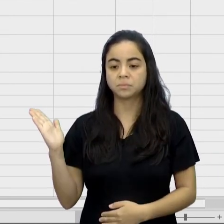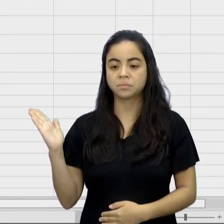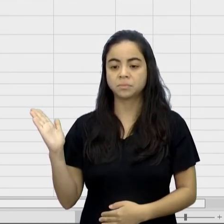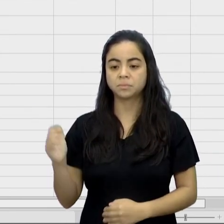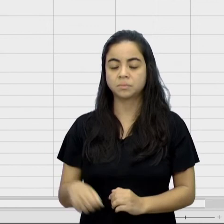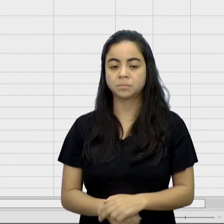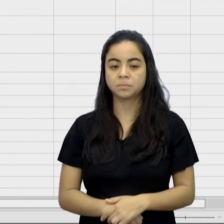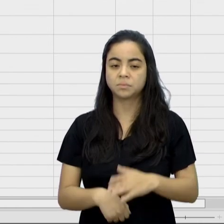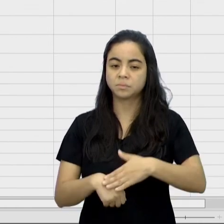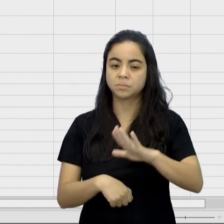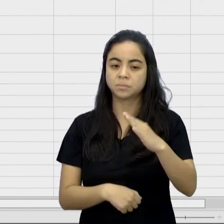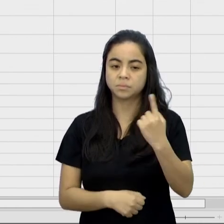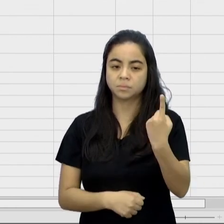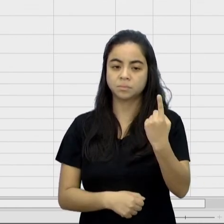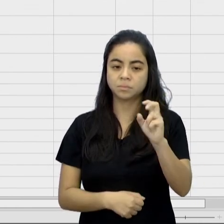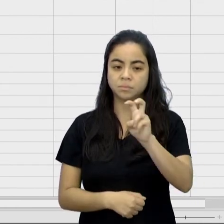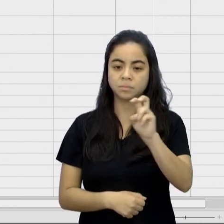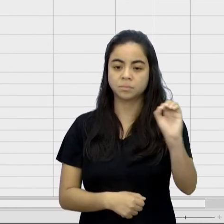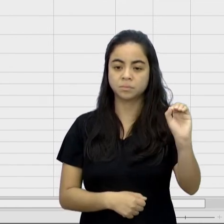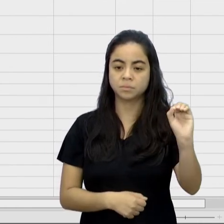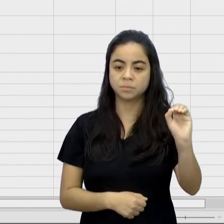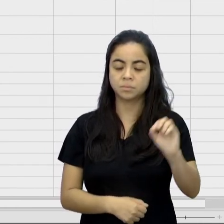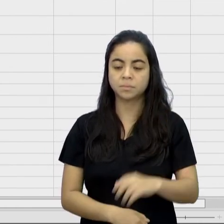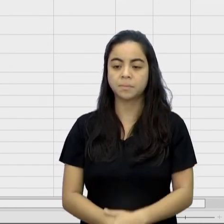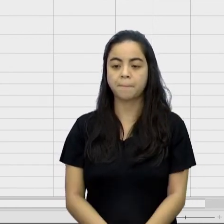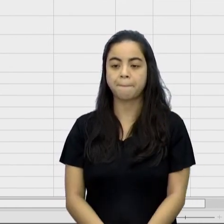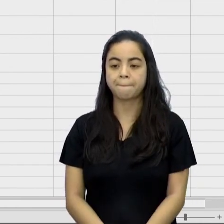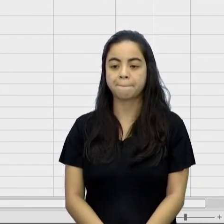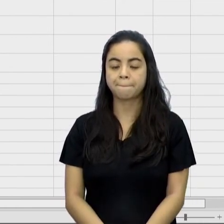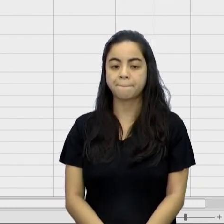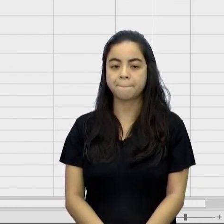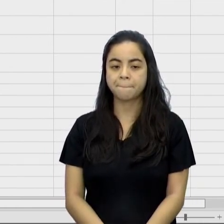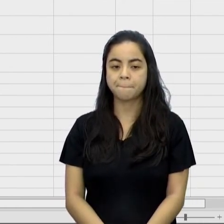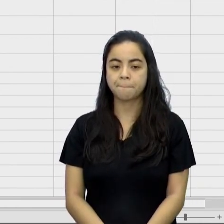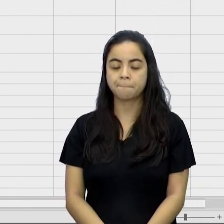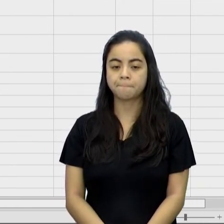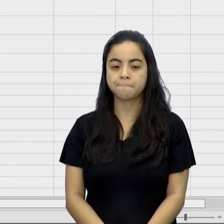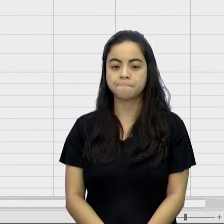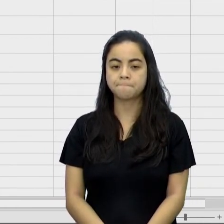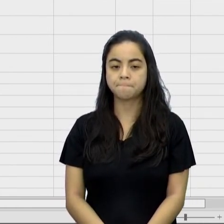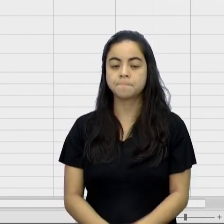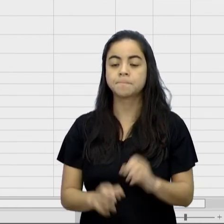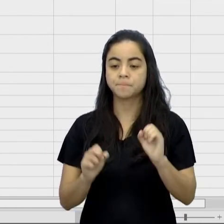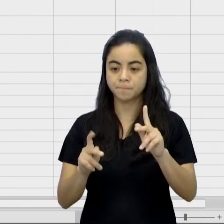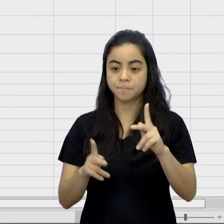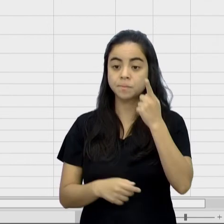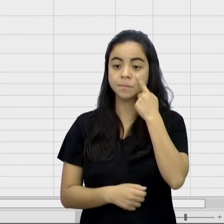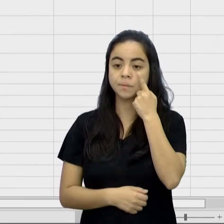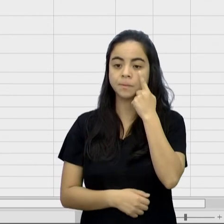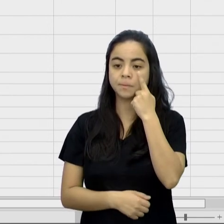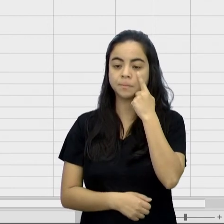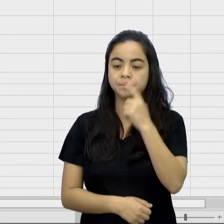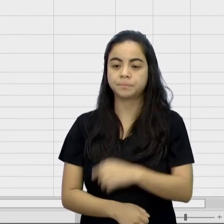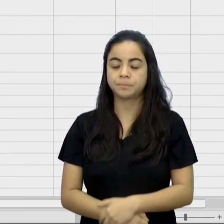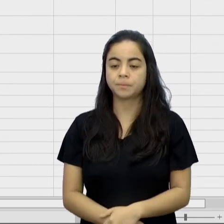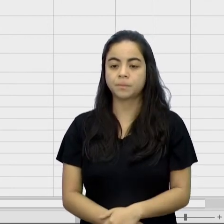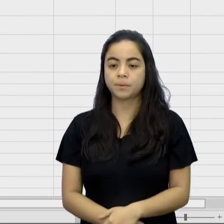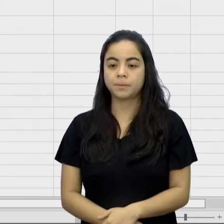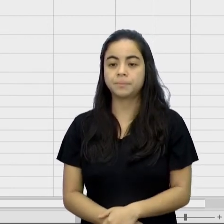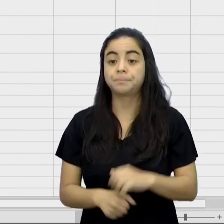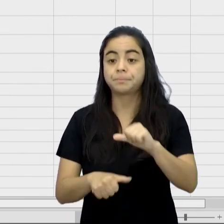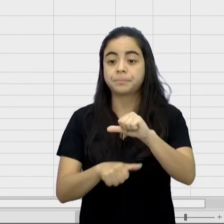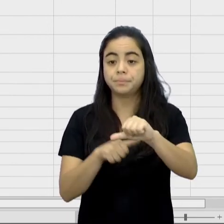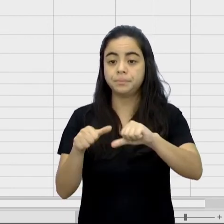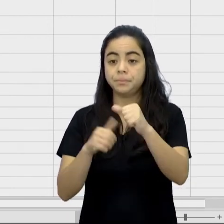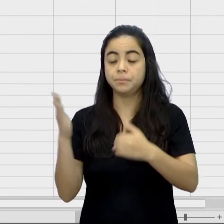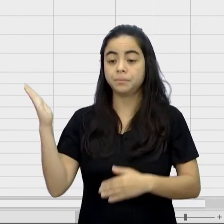ganhou 1.500 a mais. Olha que legal. Ótimo. 1.500. Tá ok? Olha só. Tá vendo que já mudou direto